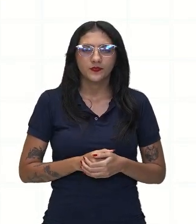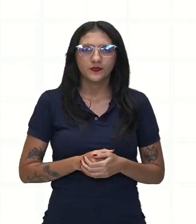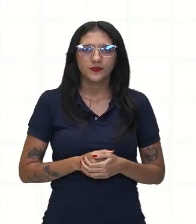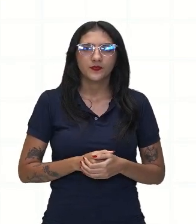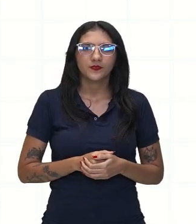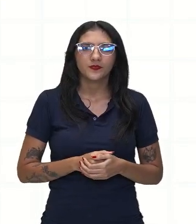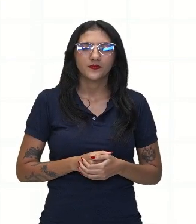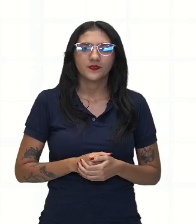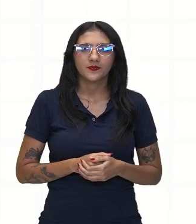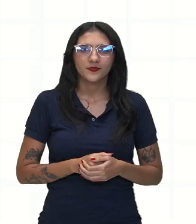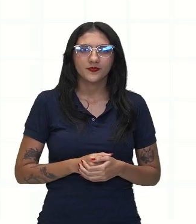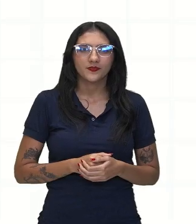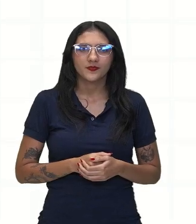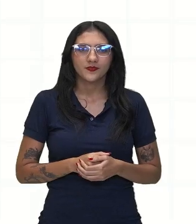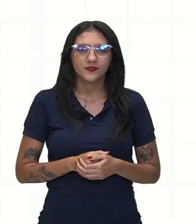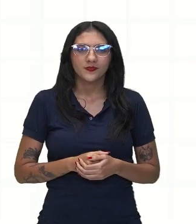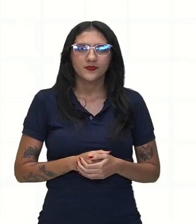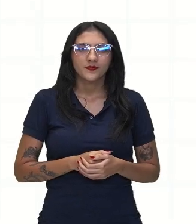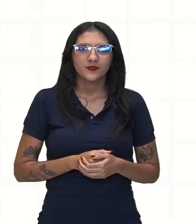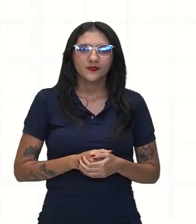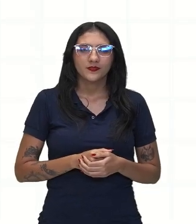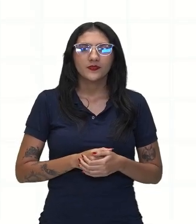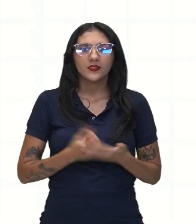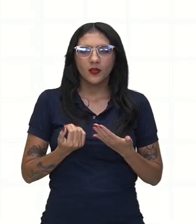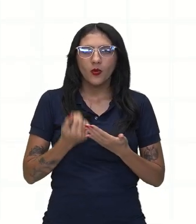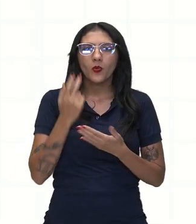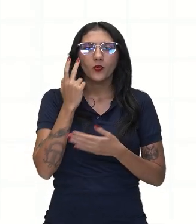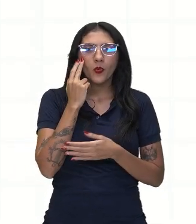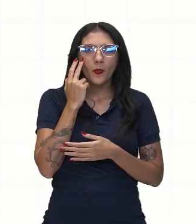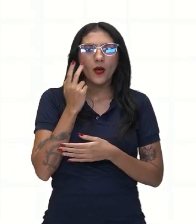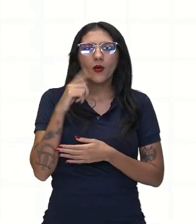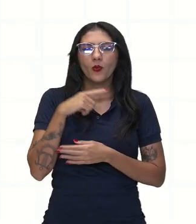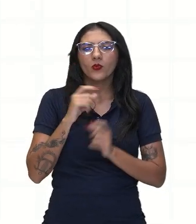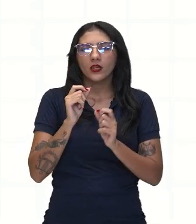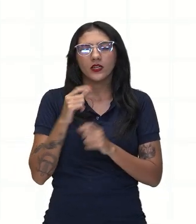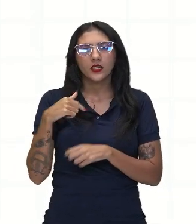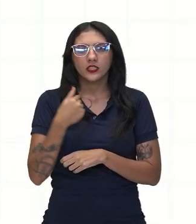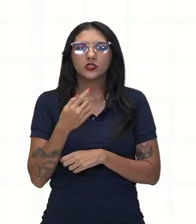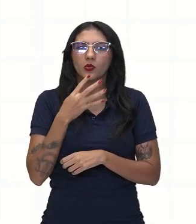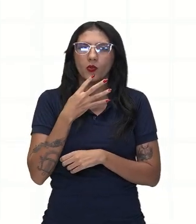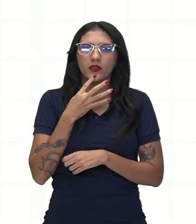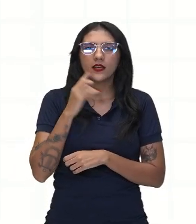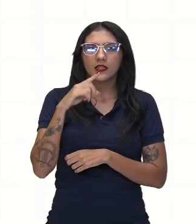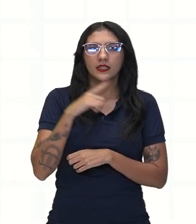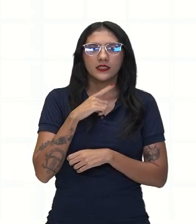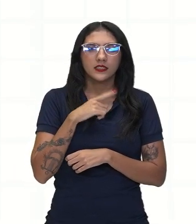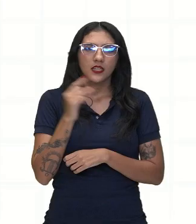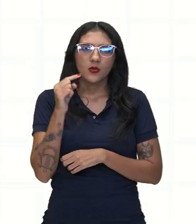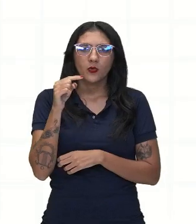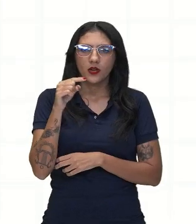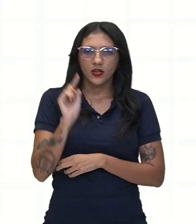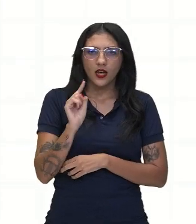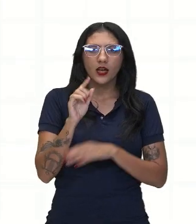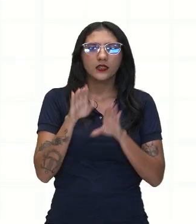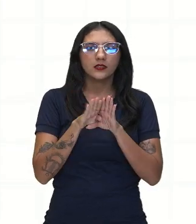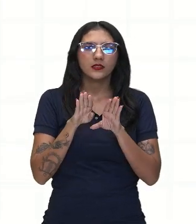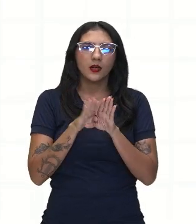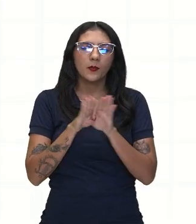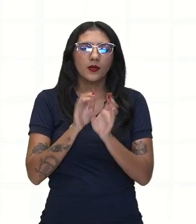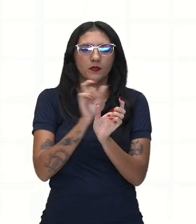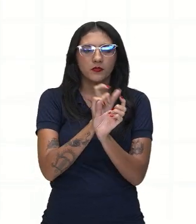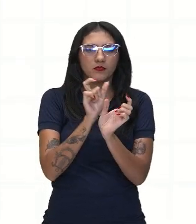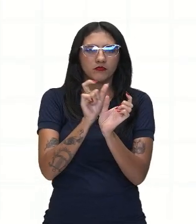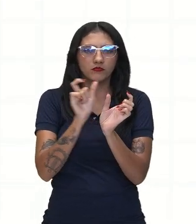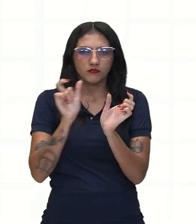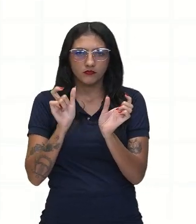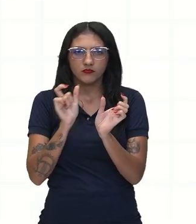Rodrigo, no popular é aquela que a gente fala mais forte, né? Mas é a que é mais intensa, quando você fala com